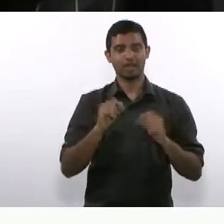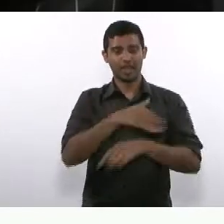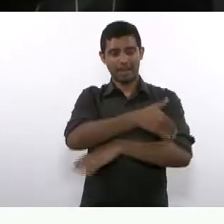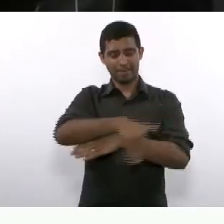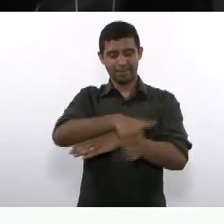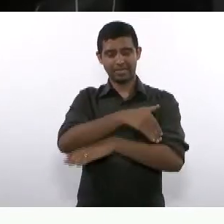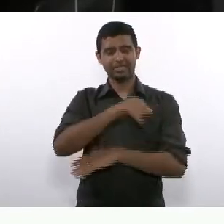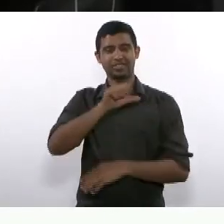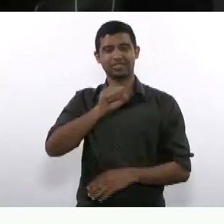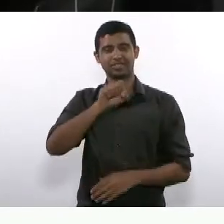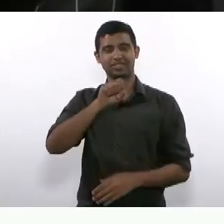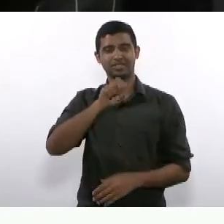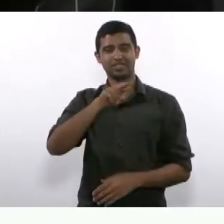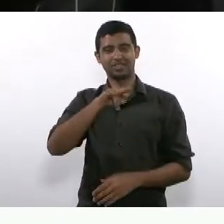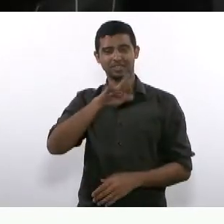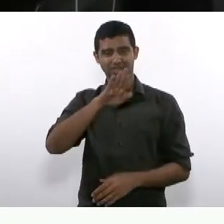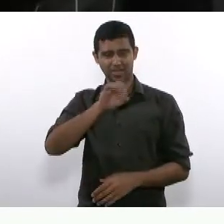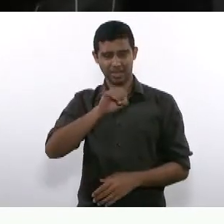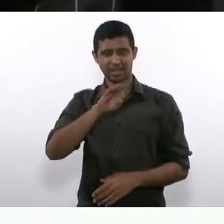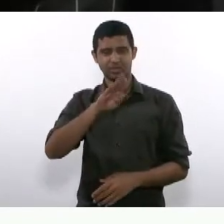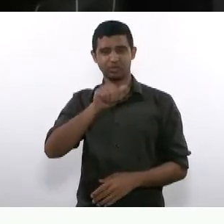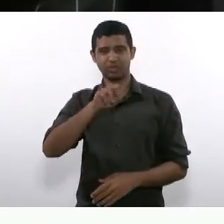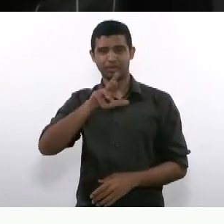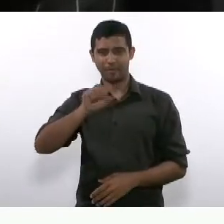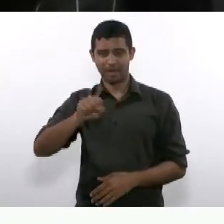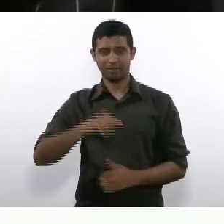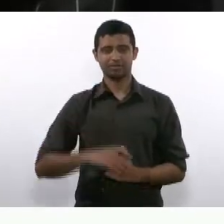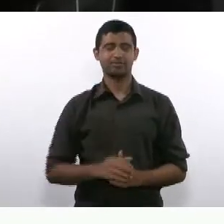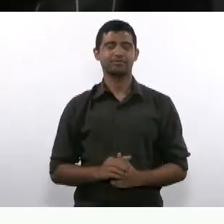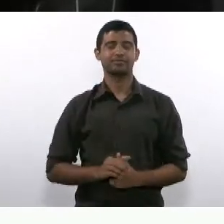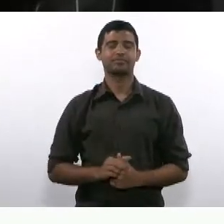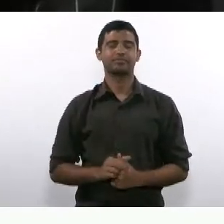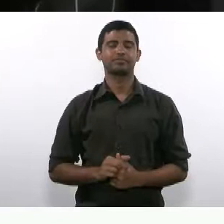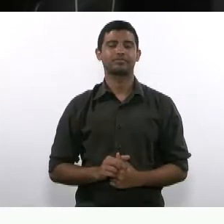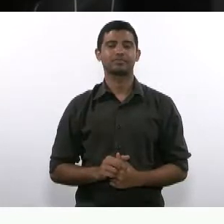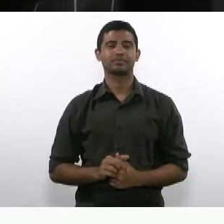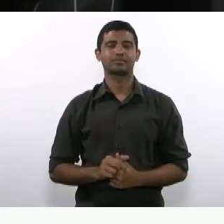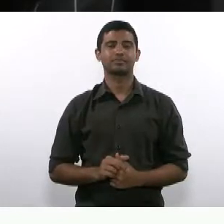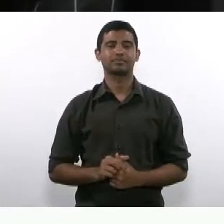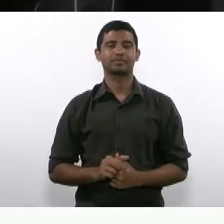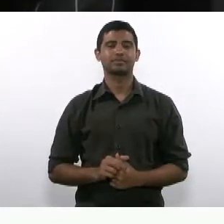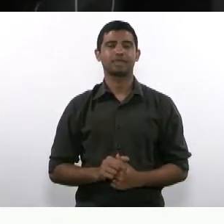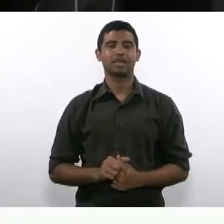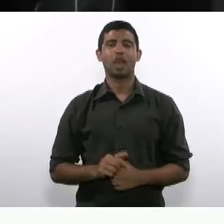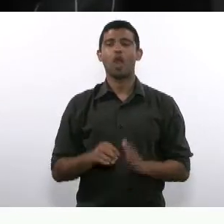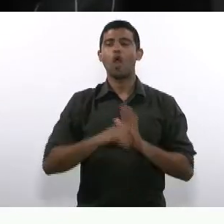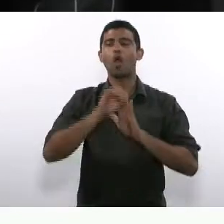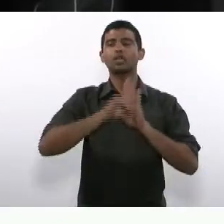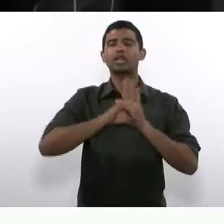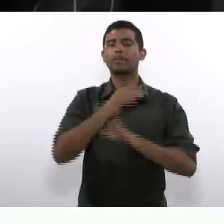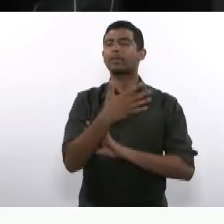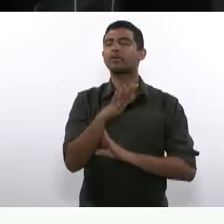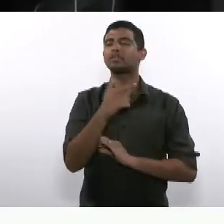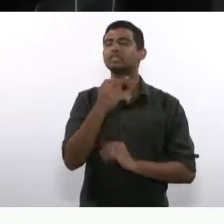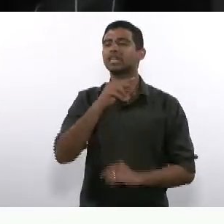Barros. Isso seria em torno de 7 orçamento milhões. Em torno de quanto? 7 milhões de